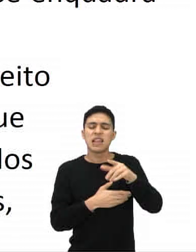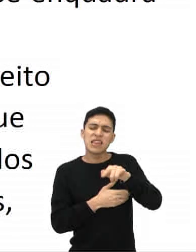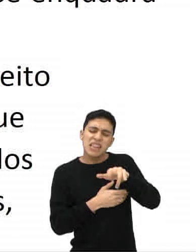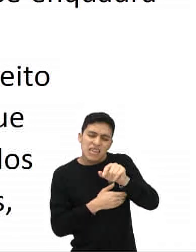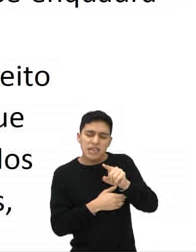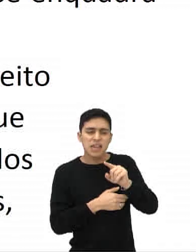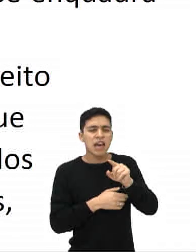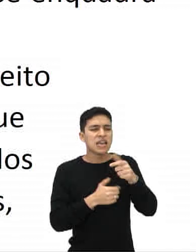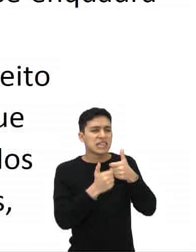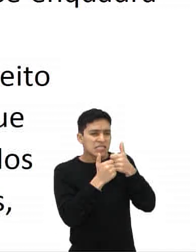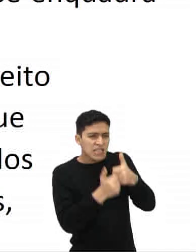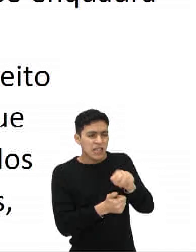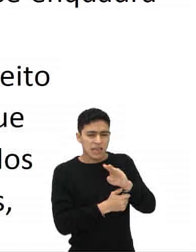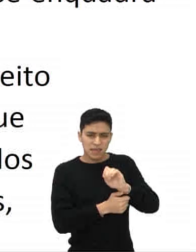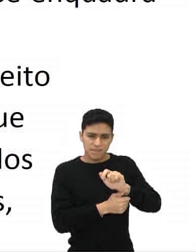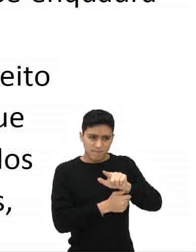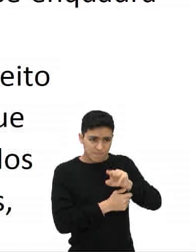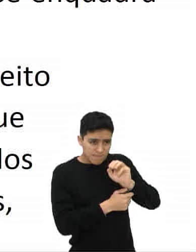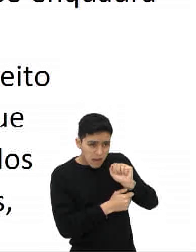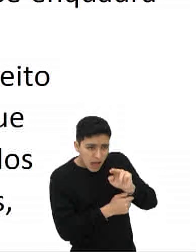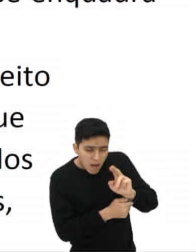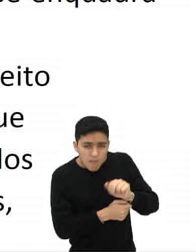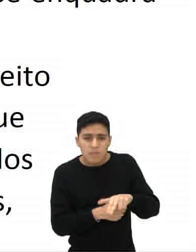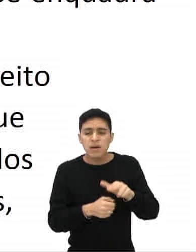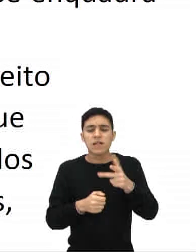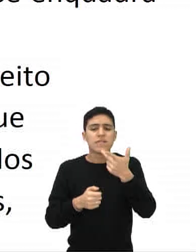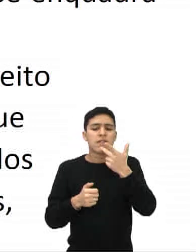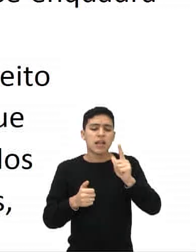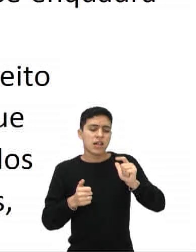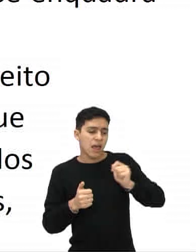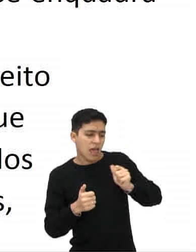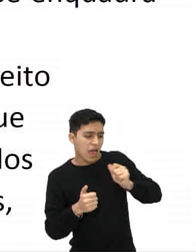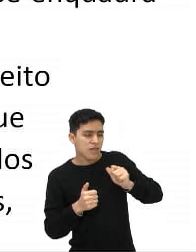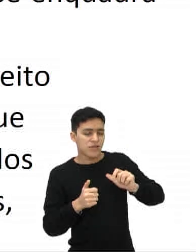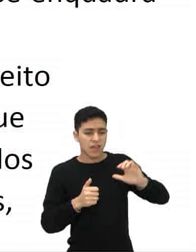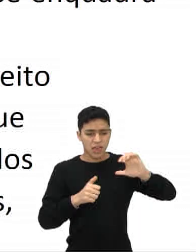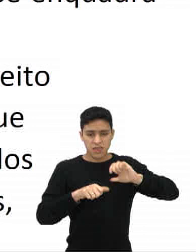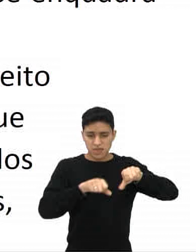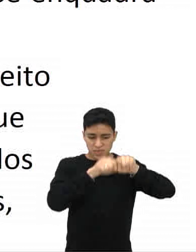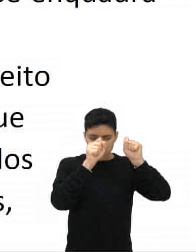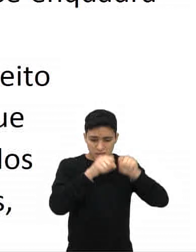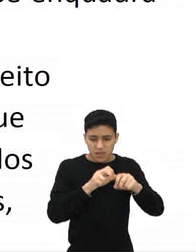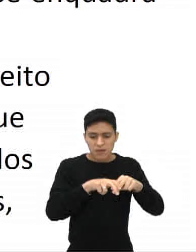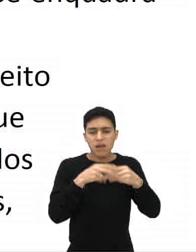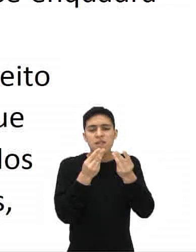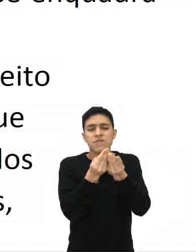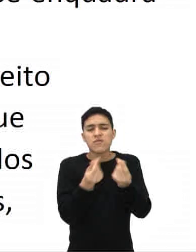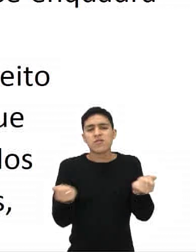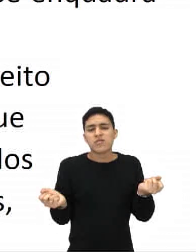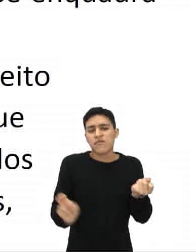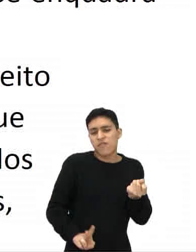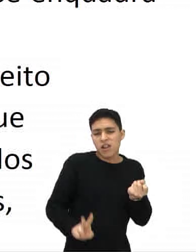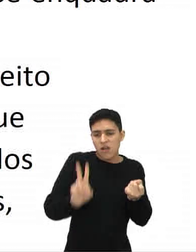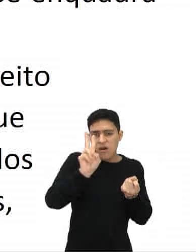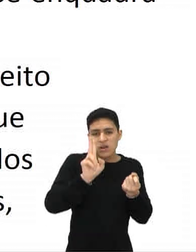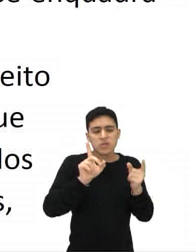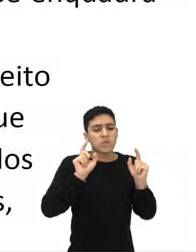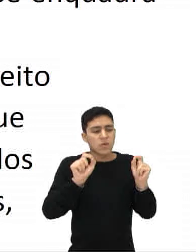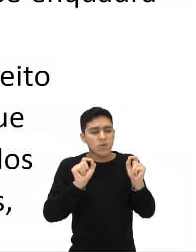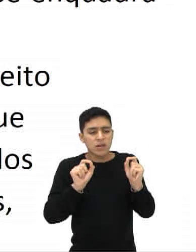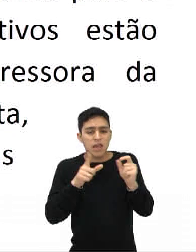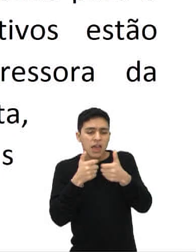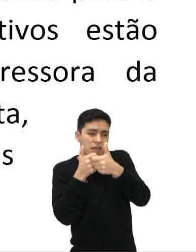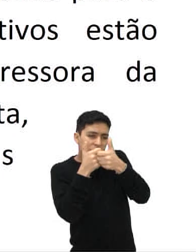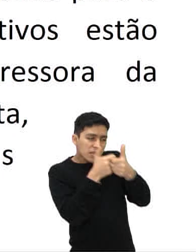Bauman, que explica a queda das atitudes éticas pela fluidez dos valores, a fim de atender